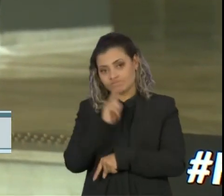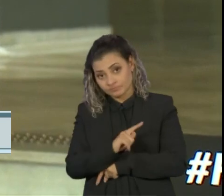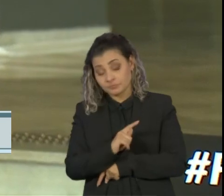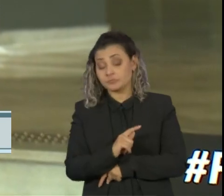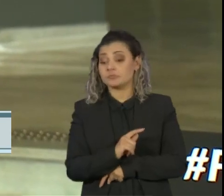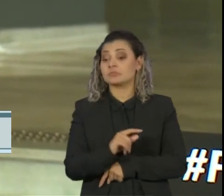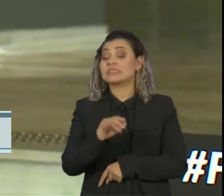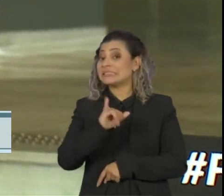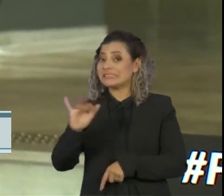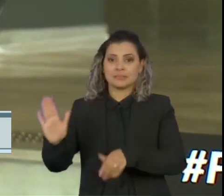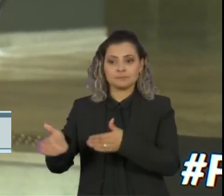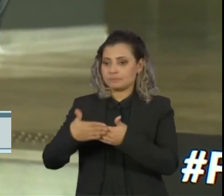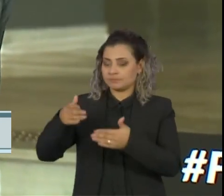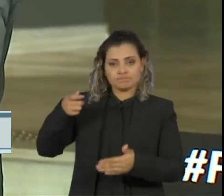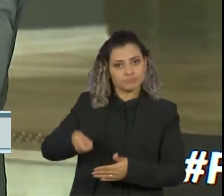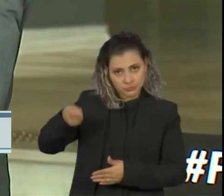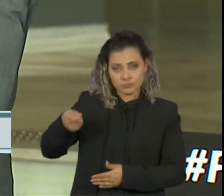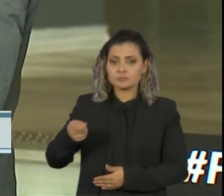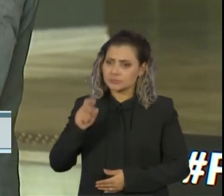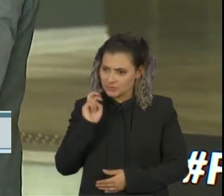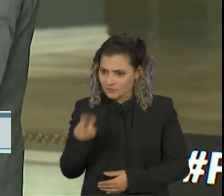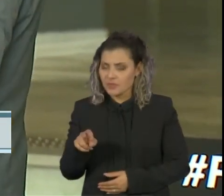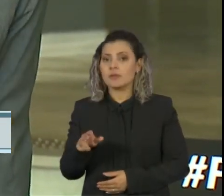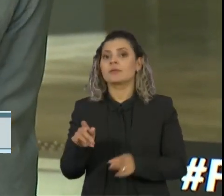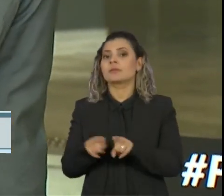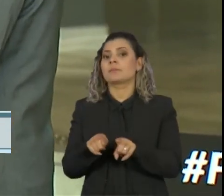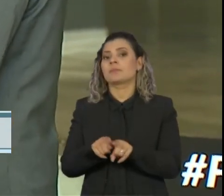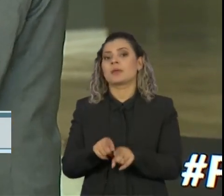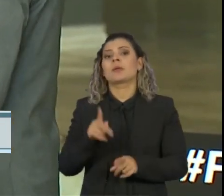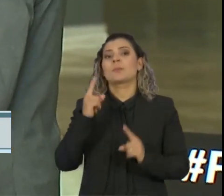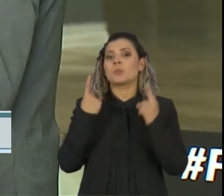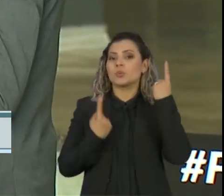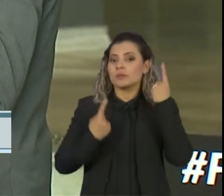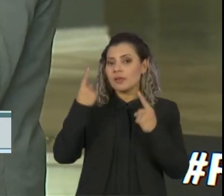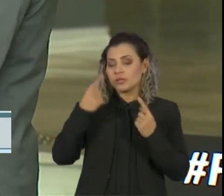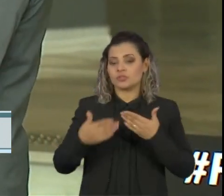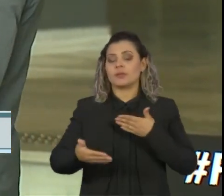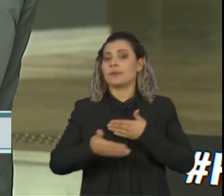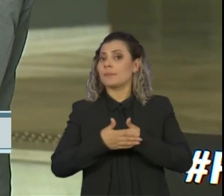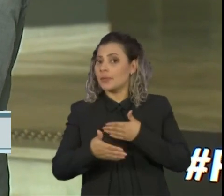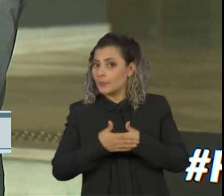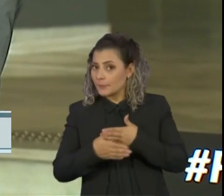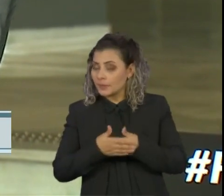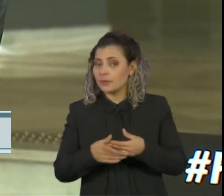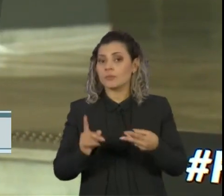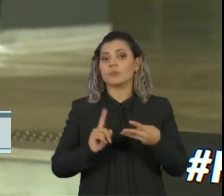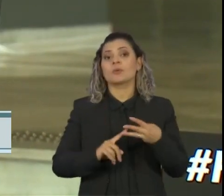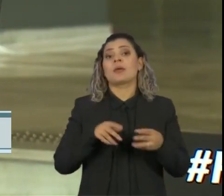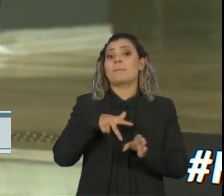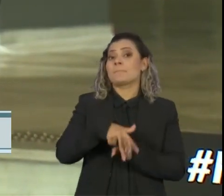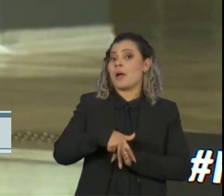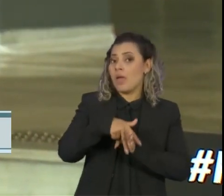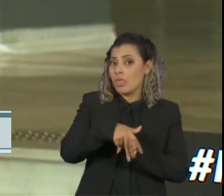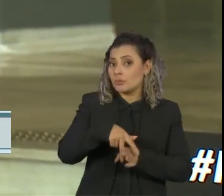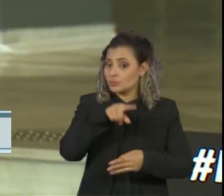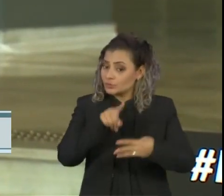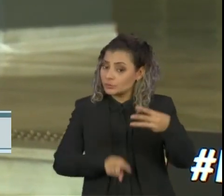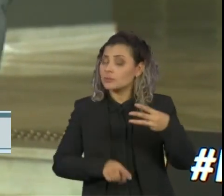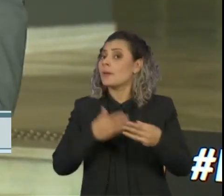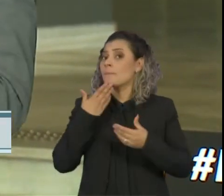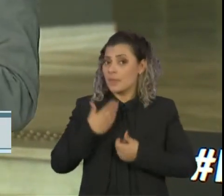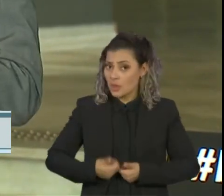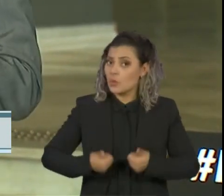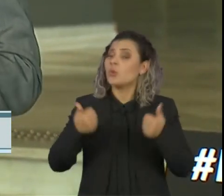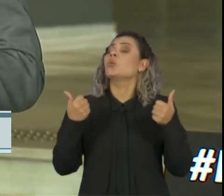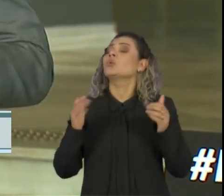quando endurece, e daí a gente pode verificar a região de Prudente, região de Ribeirão Preto e a região de Barretos já com uma melhora